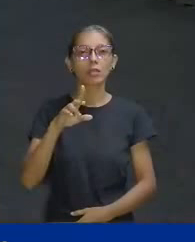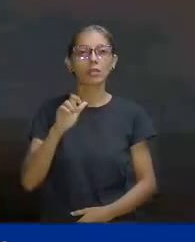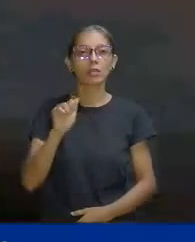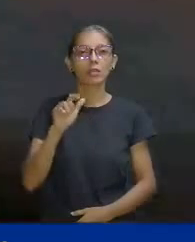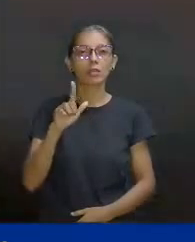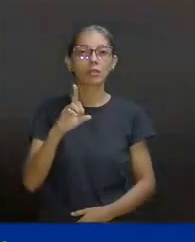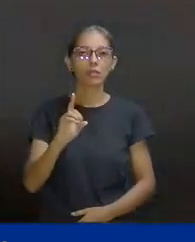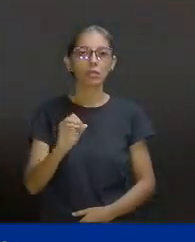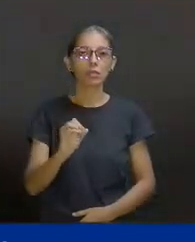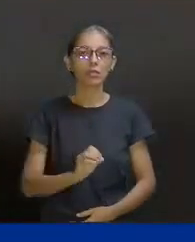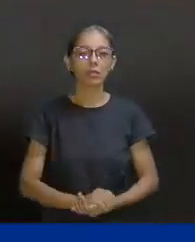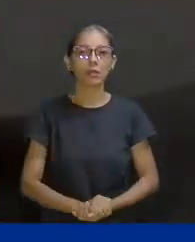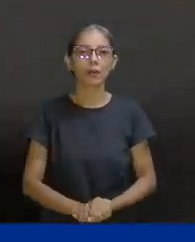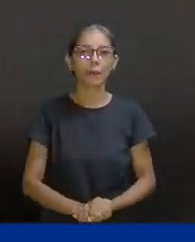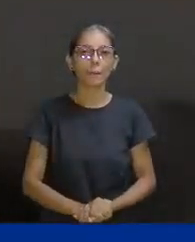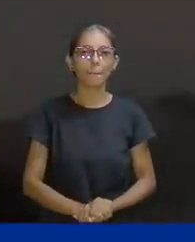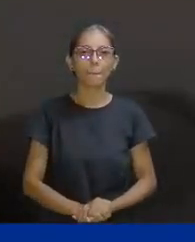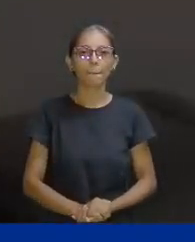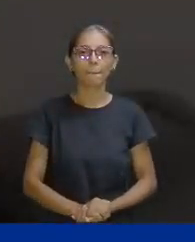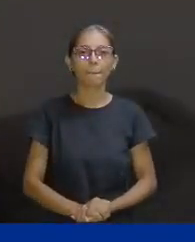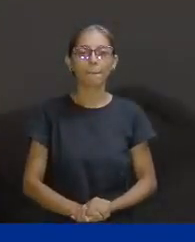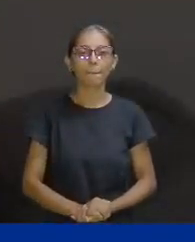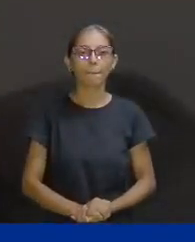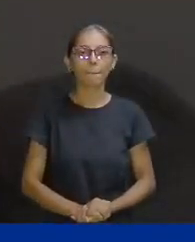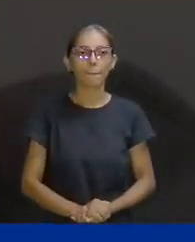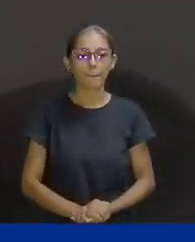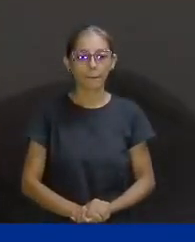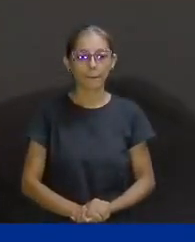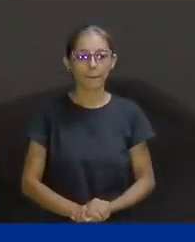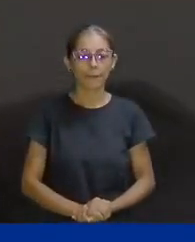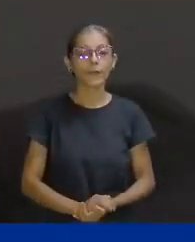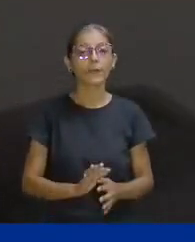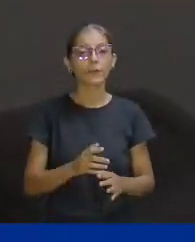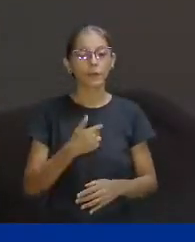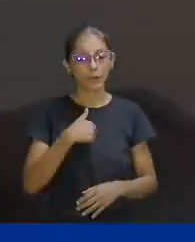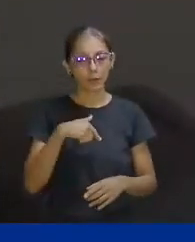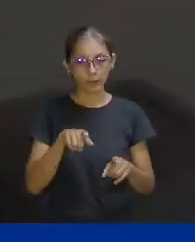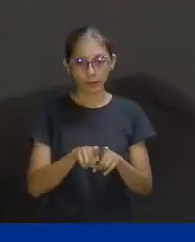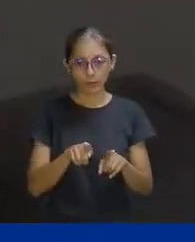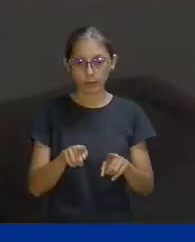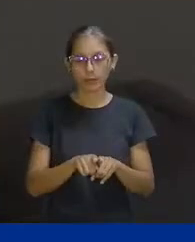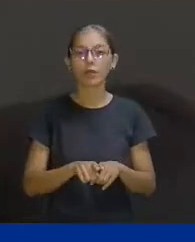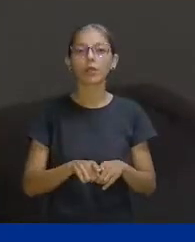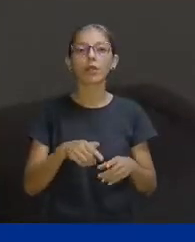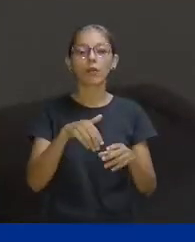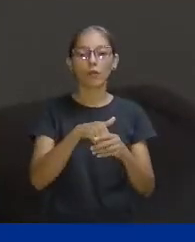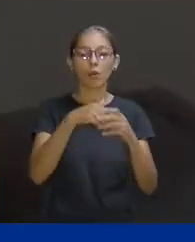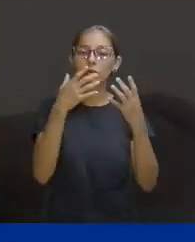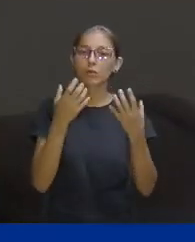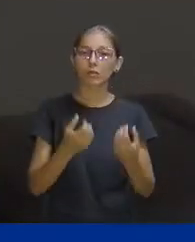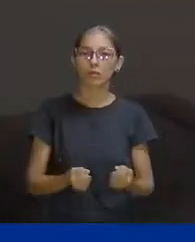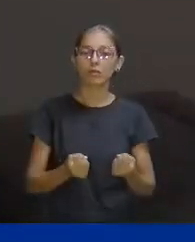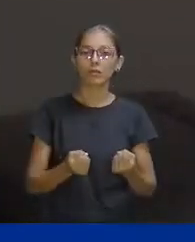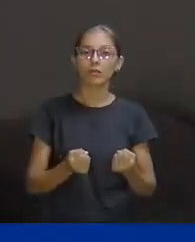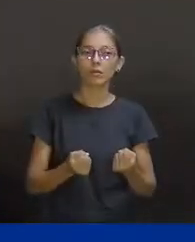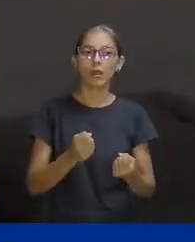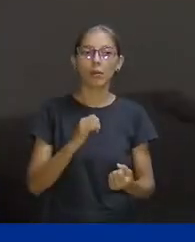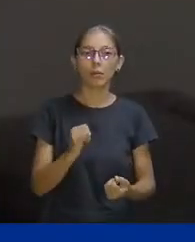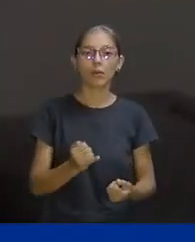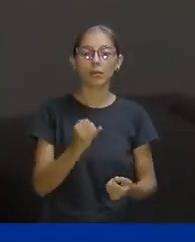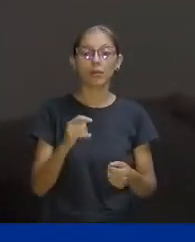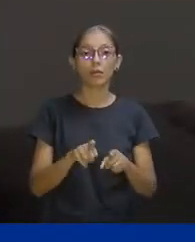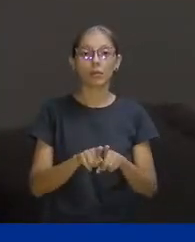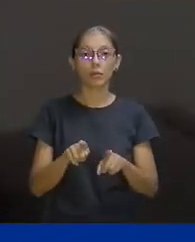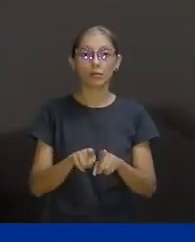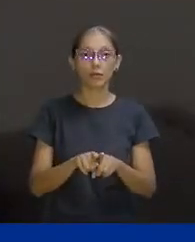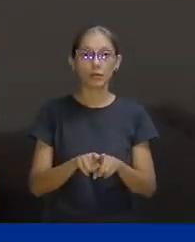Senhor presidente, da mesma forma, também voto pela aprovação e aproveito a oportunidade também para